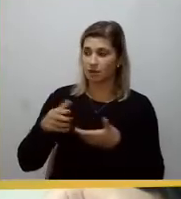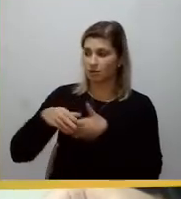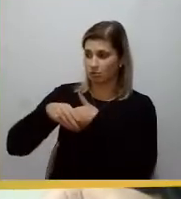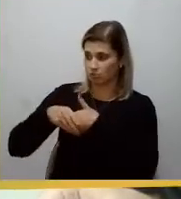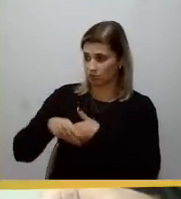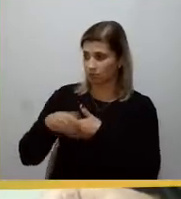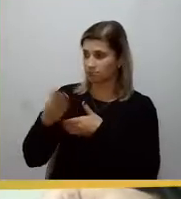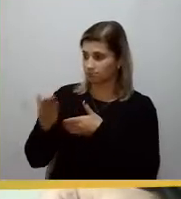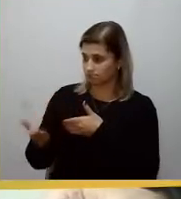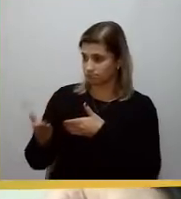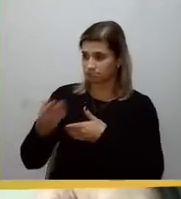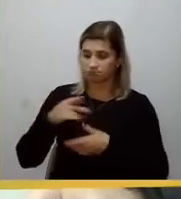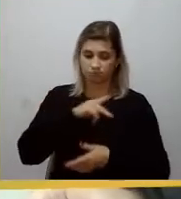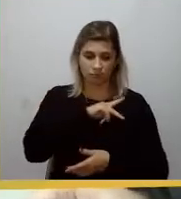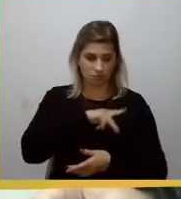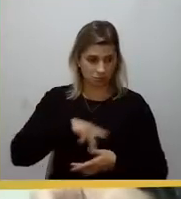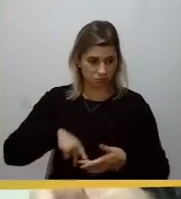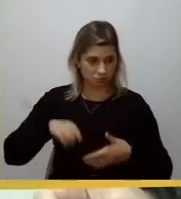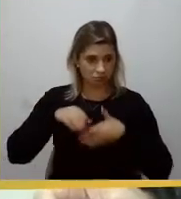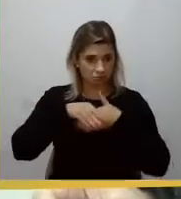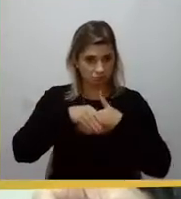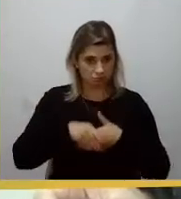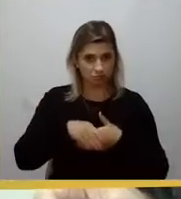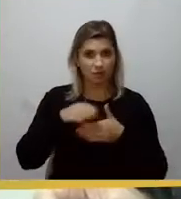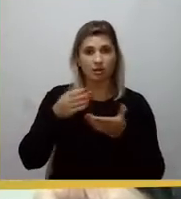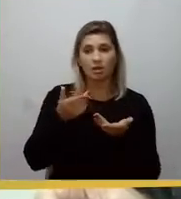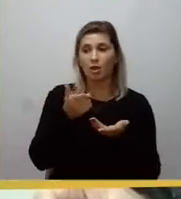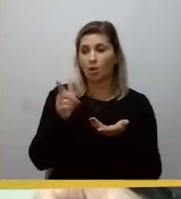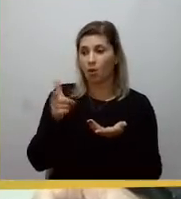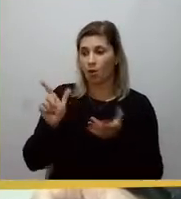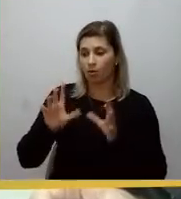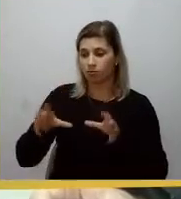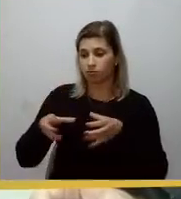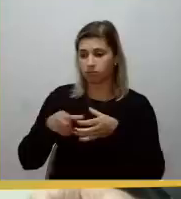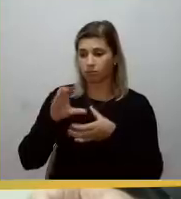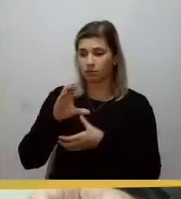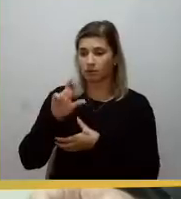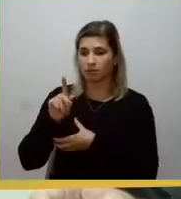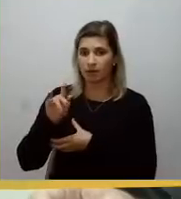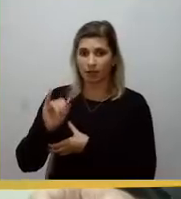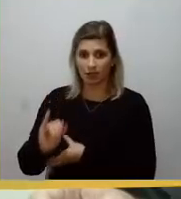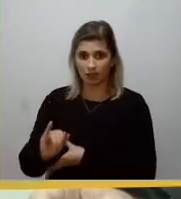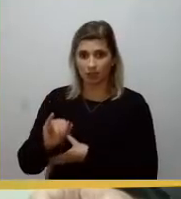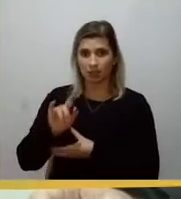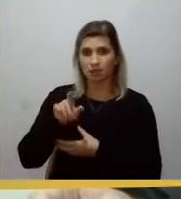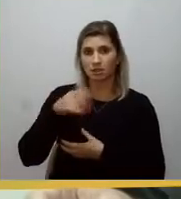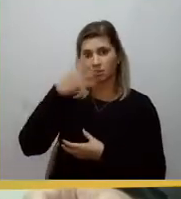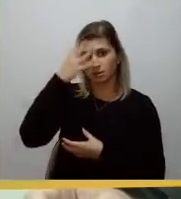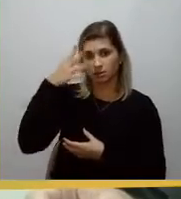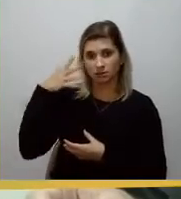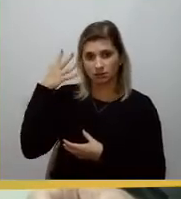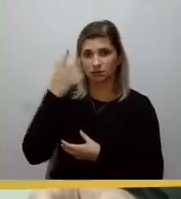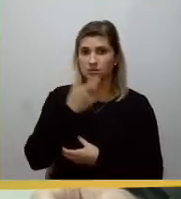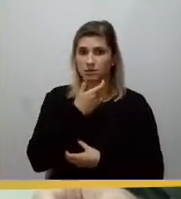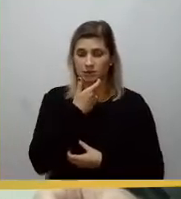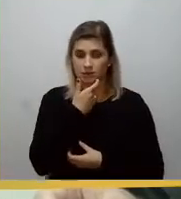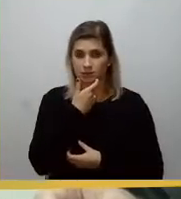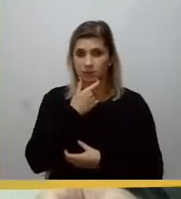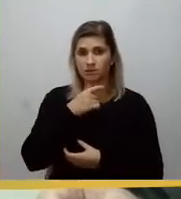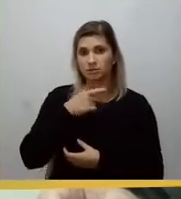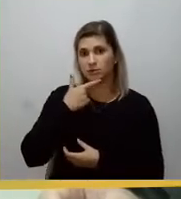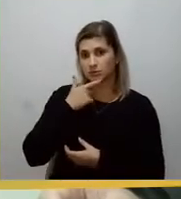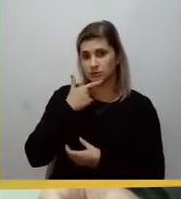cumprimentar o presidente Heron, cumprimentar os demais membros da CPI, a Katsumi, a Suzana, o Enio, também os